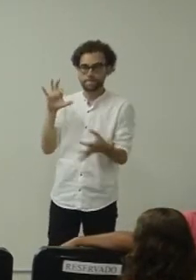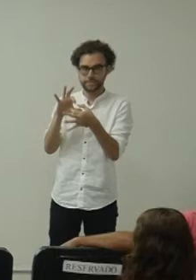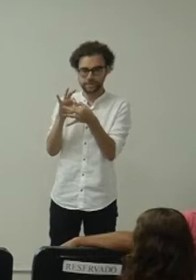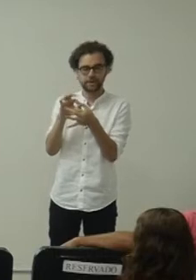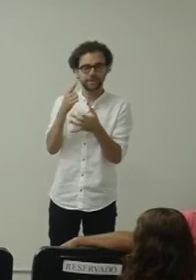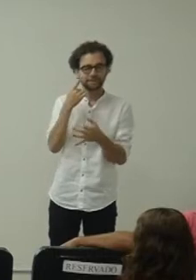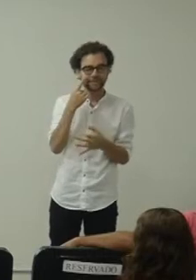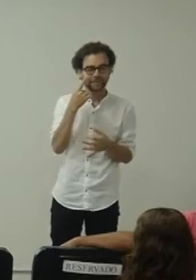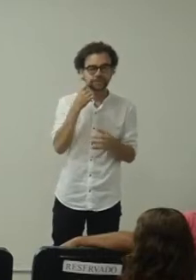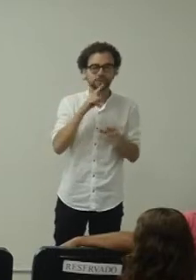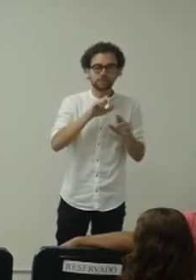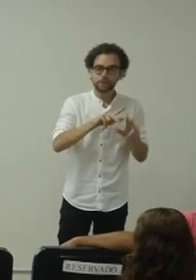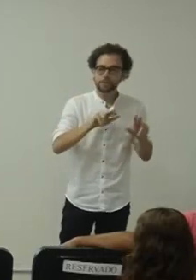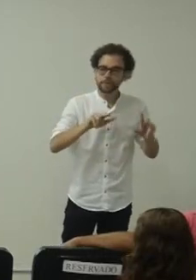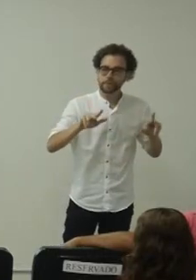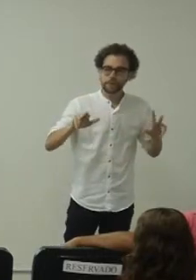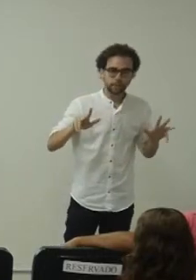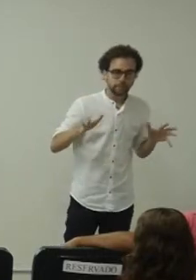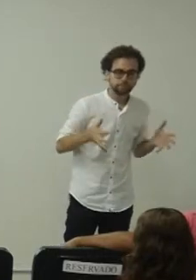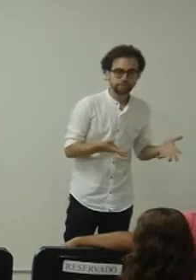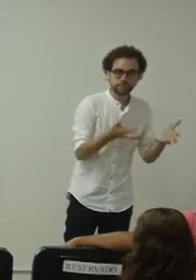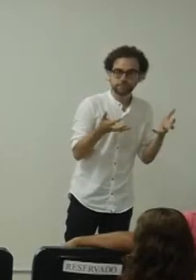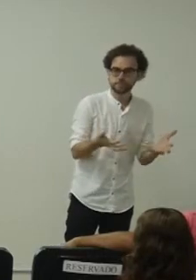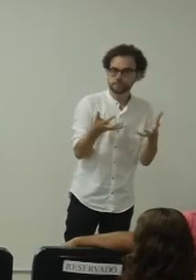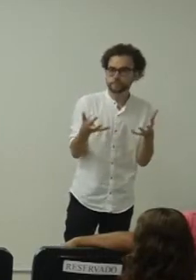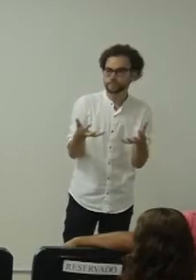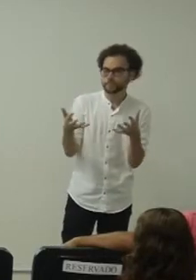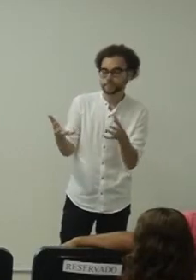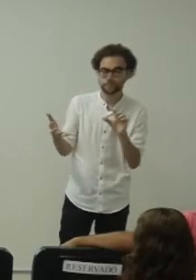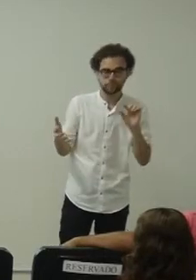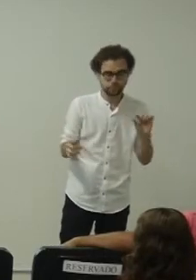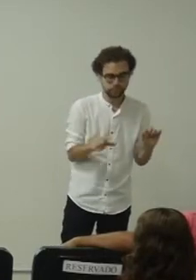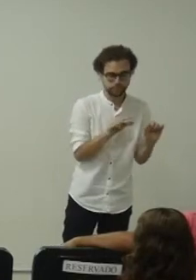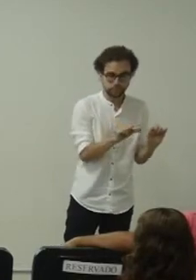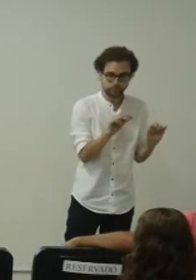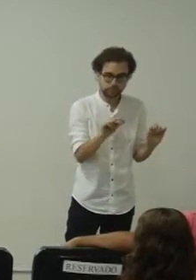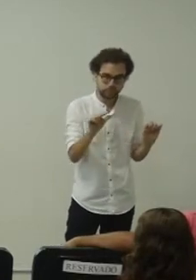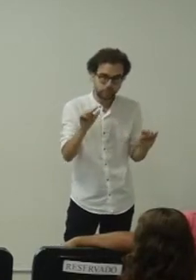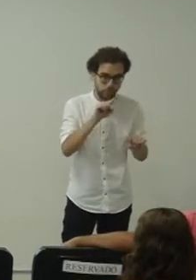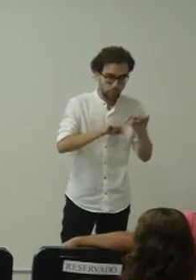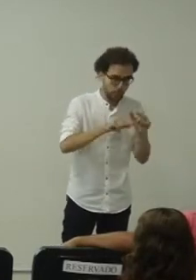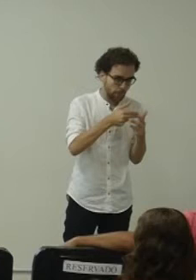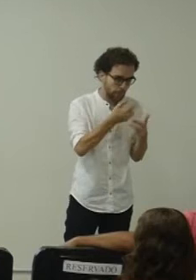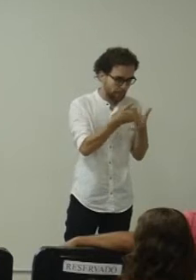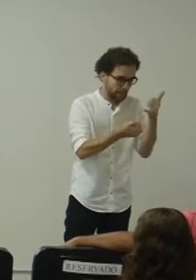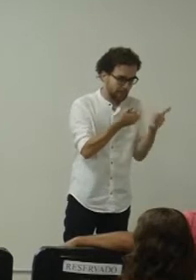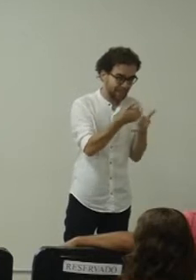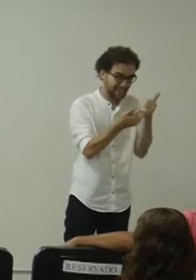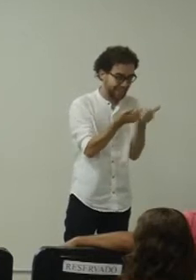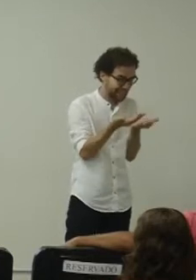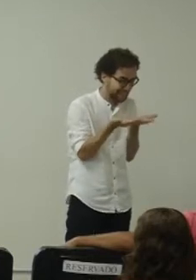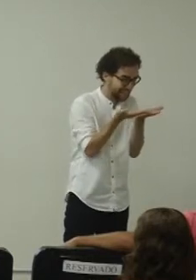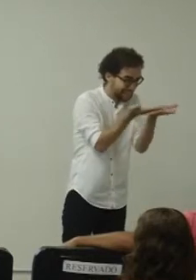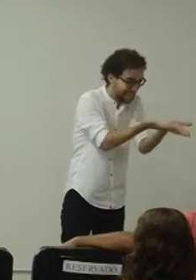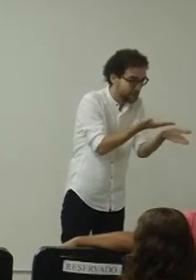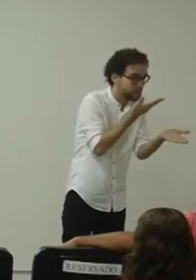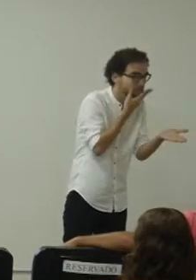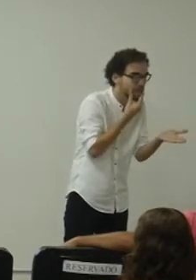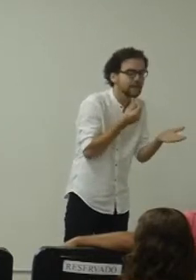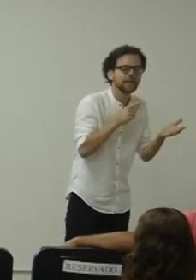olha os estímulos que eu estou passando para essa criança minimamente. Os brinquedos que eu oportunizo ao mundo masculino